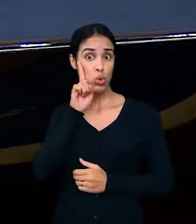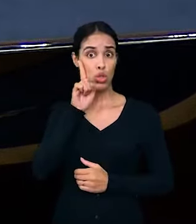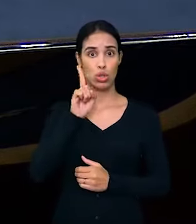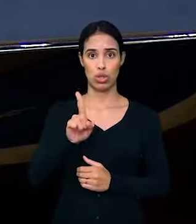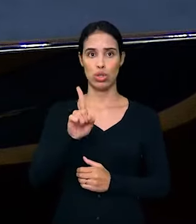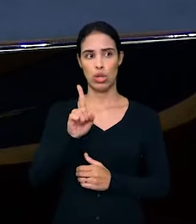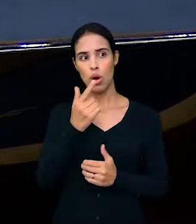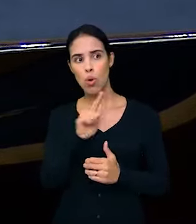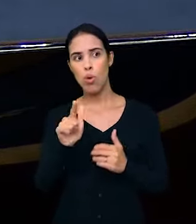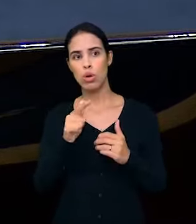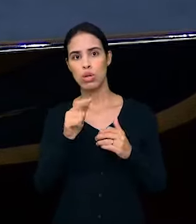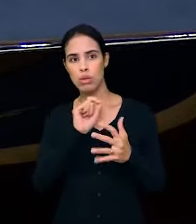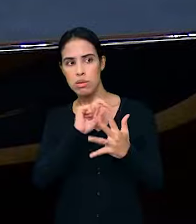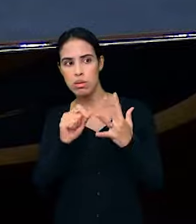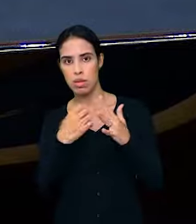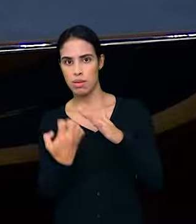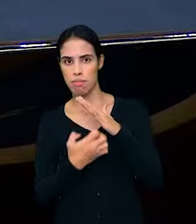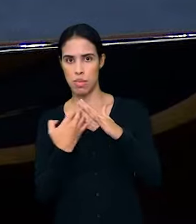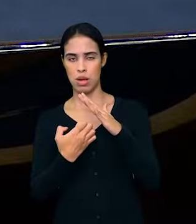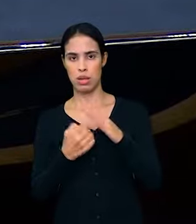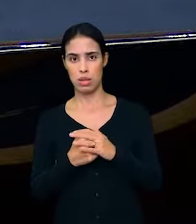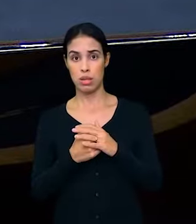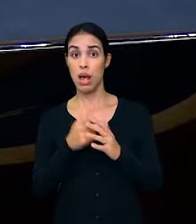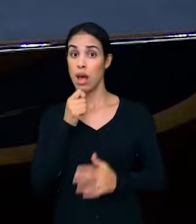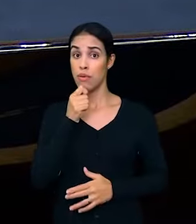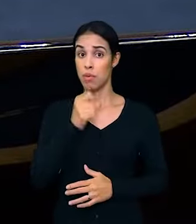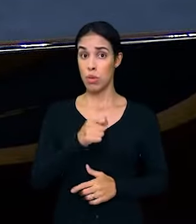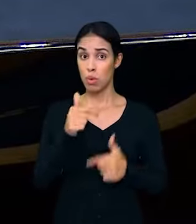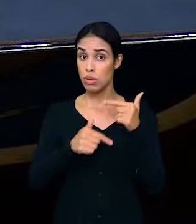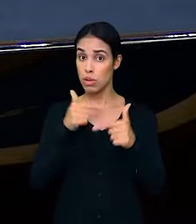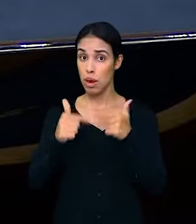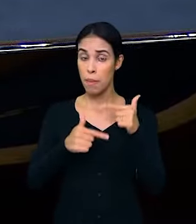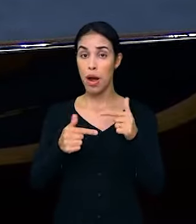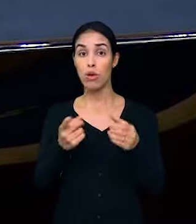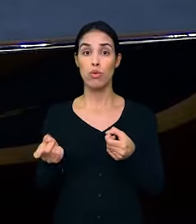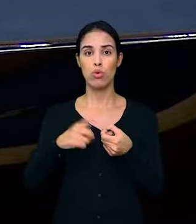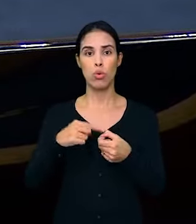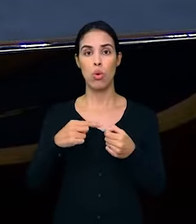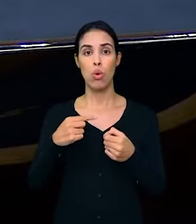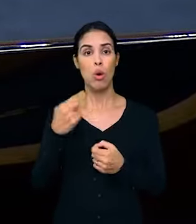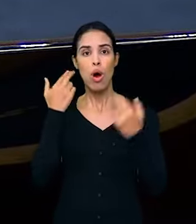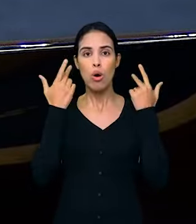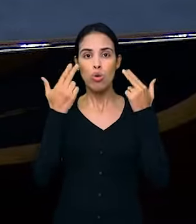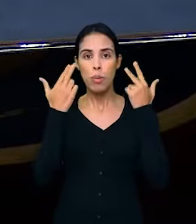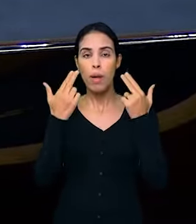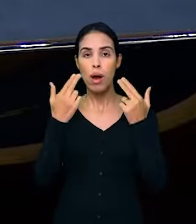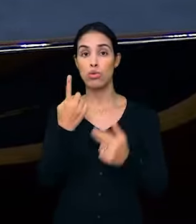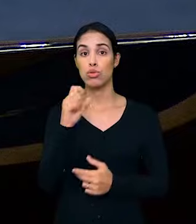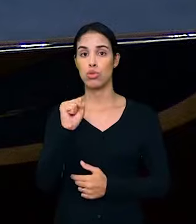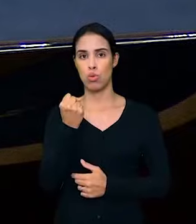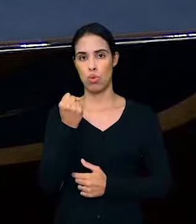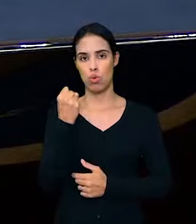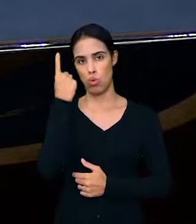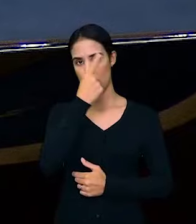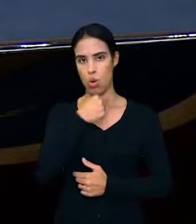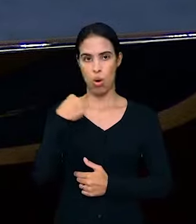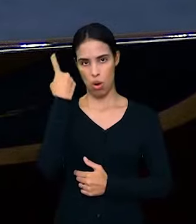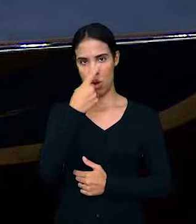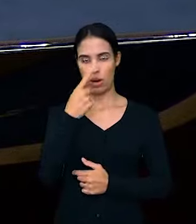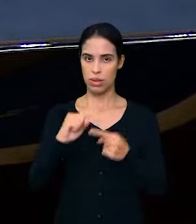para demais empresas citantes. A Expresso São José afirmou que o serviço somente foi normalizado após 18 horas e a